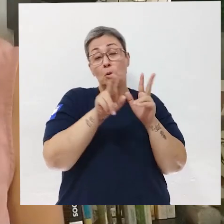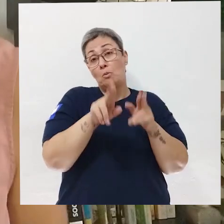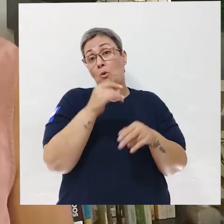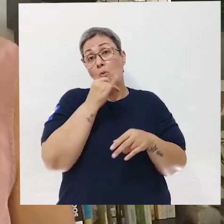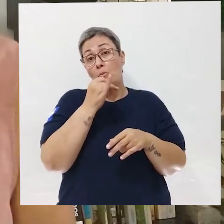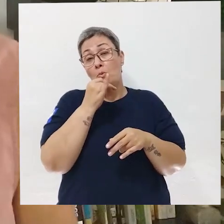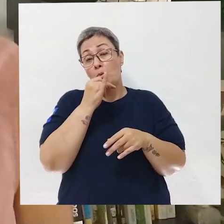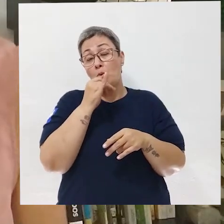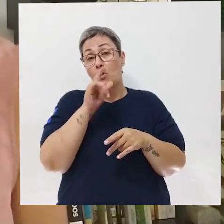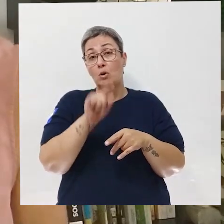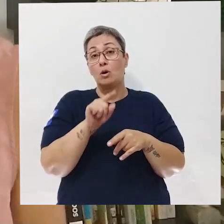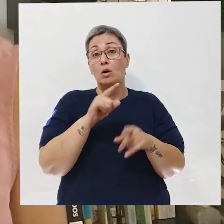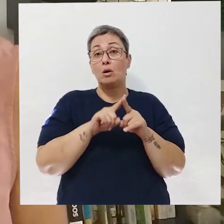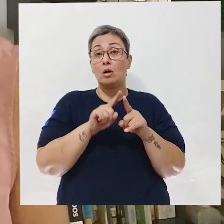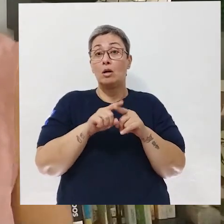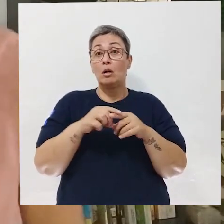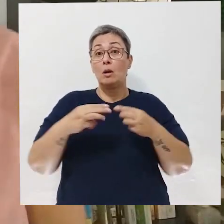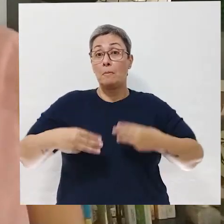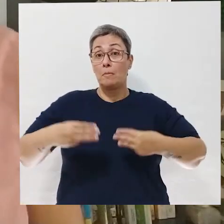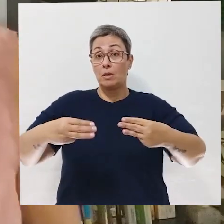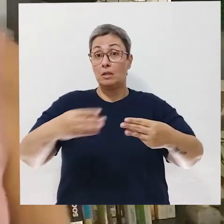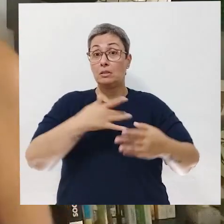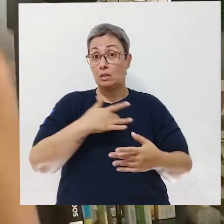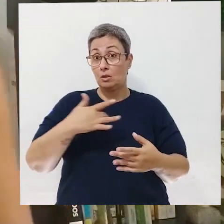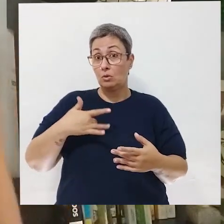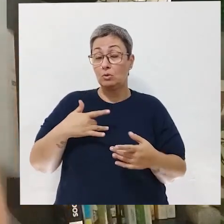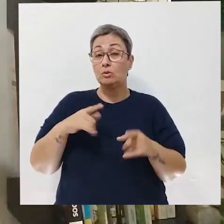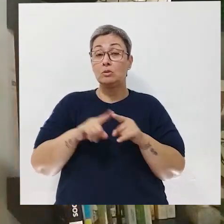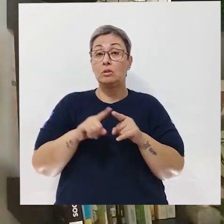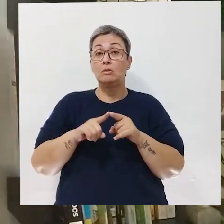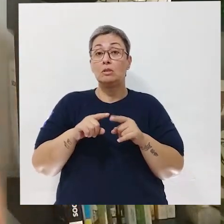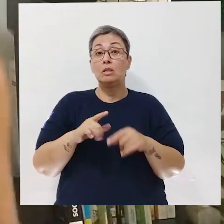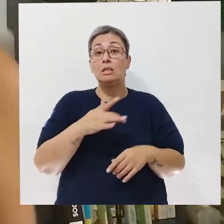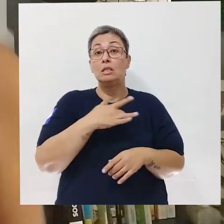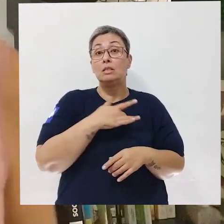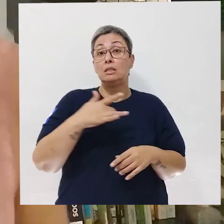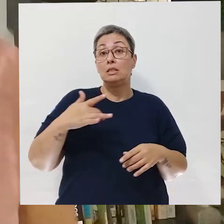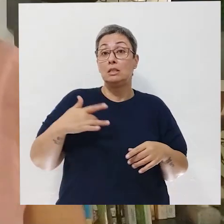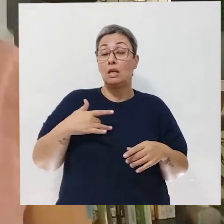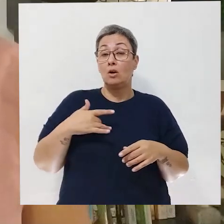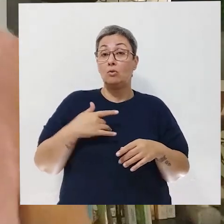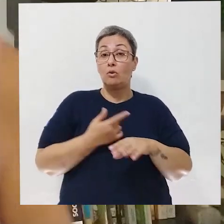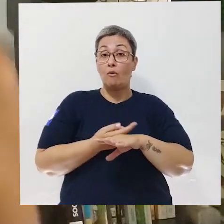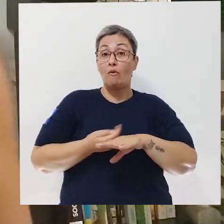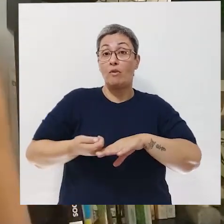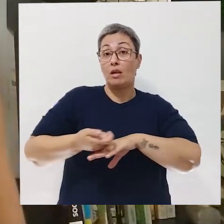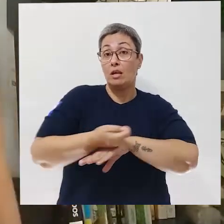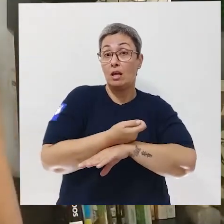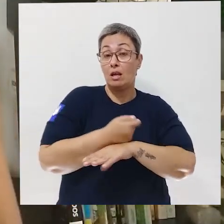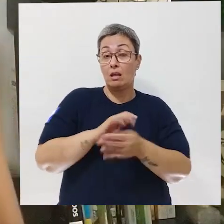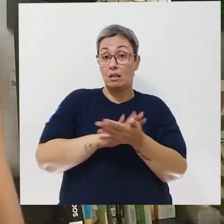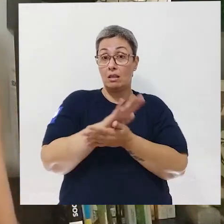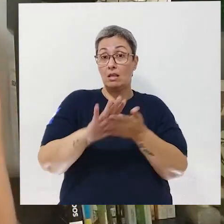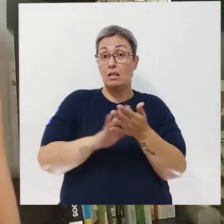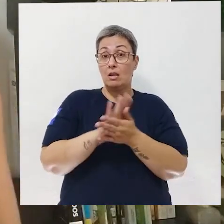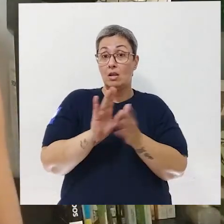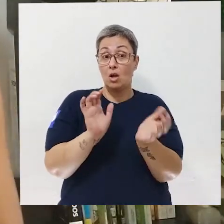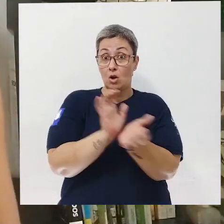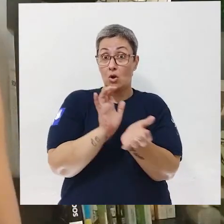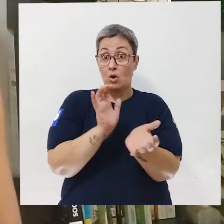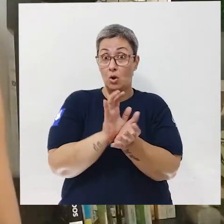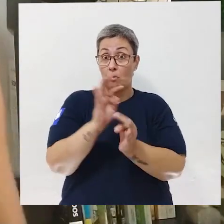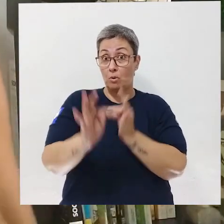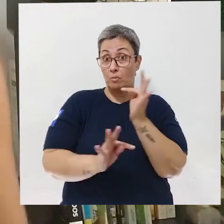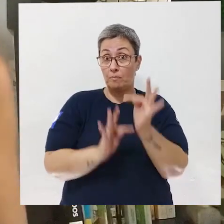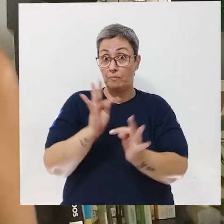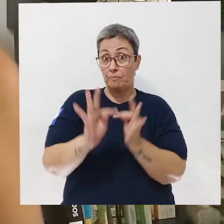por exemplo, de um canal do Ministério da Saúde. É o canal Saúde Sem Fake News. Através de uma equipe técnica,